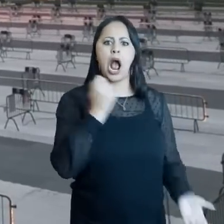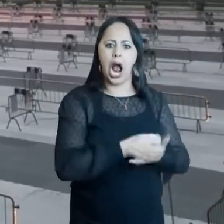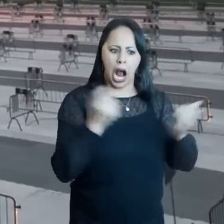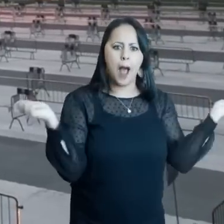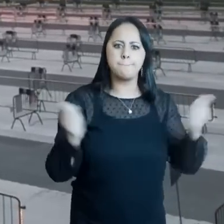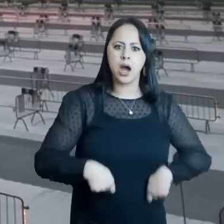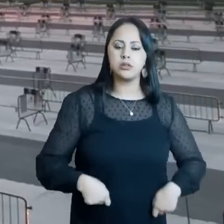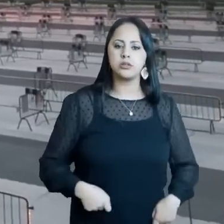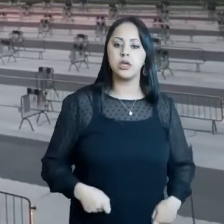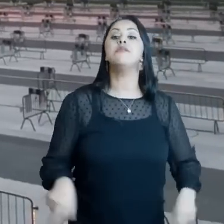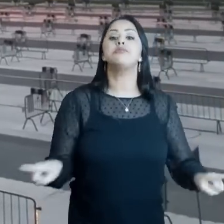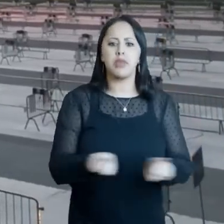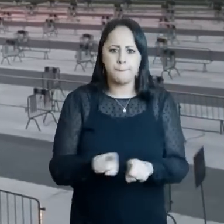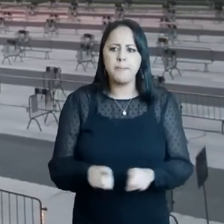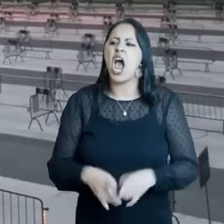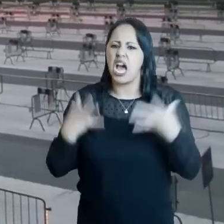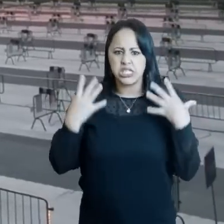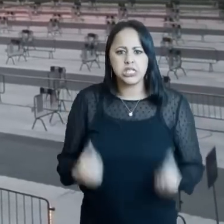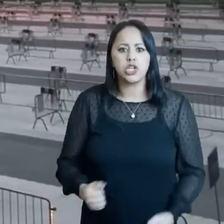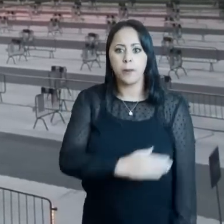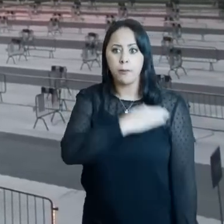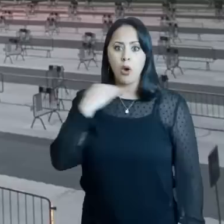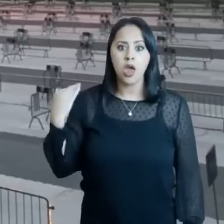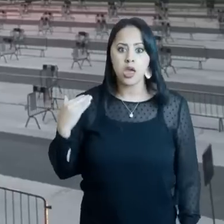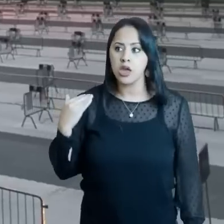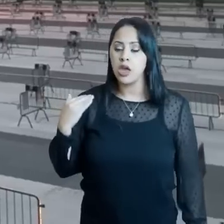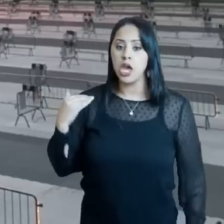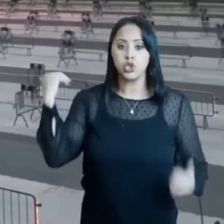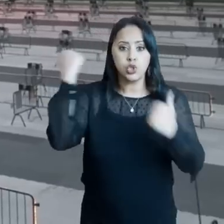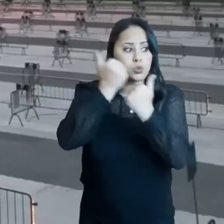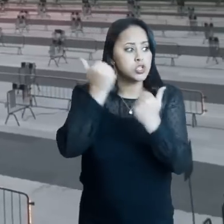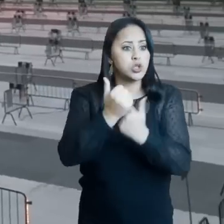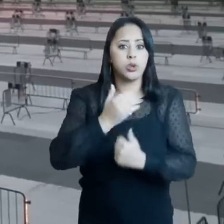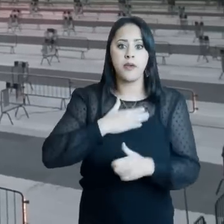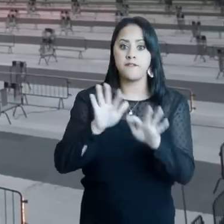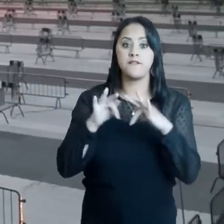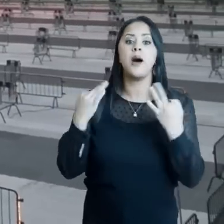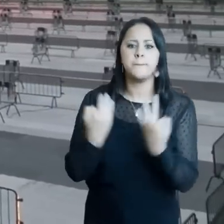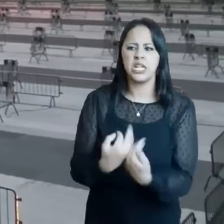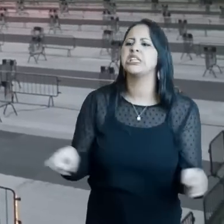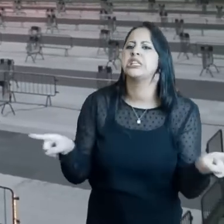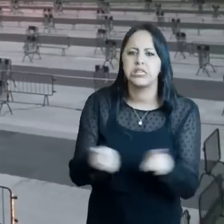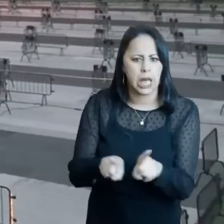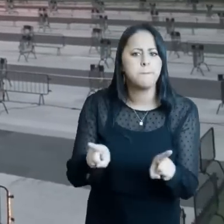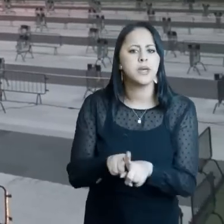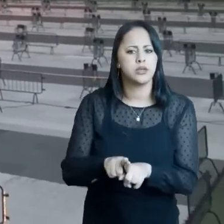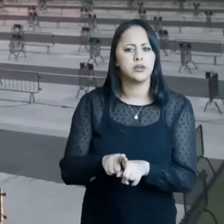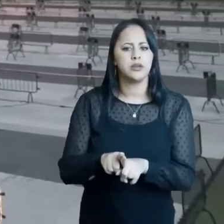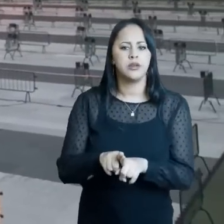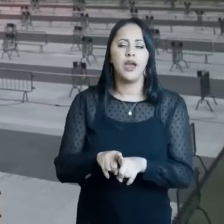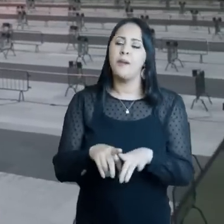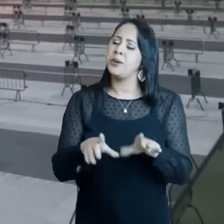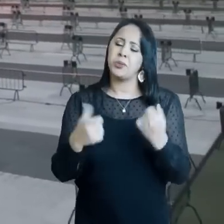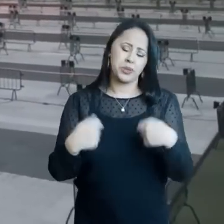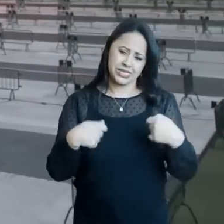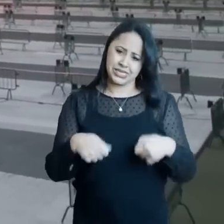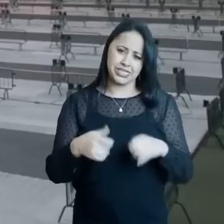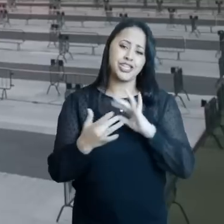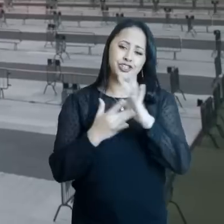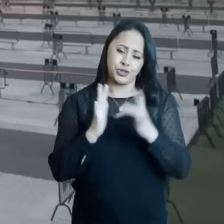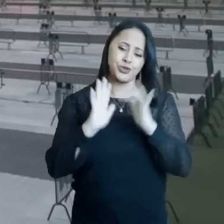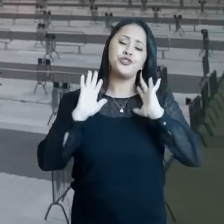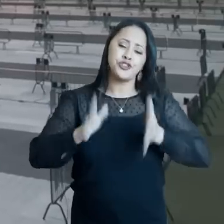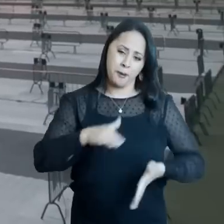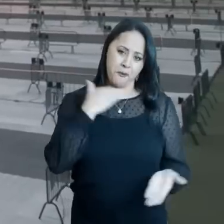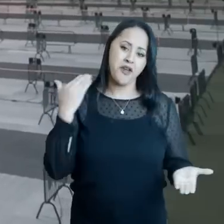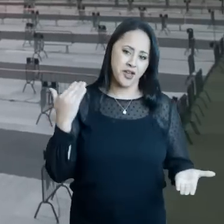eu sou capaz de morrer também. Se for necessário que eu morra, eu morro também. Tá? Mas não precisa, porque Jesus Cristo já morreu por